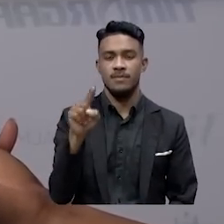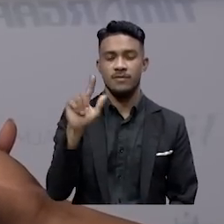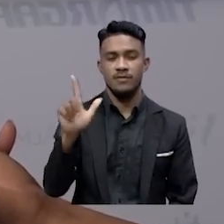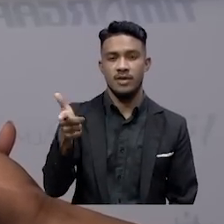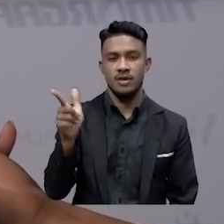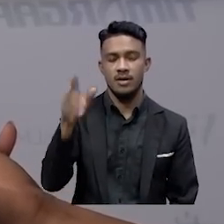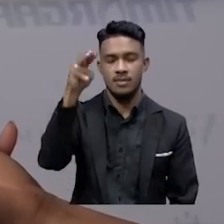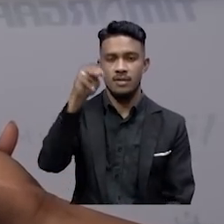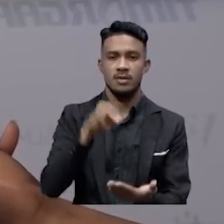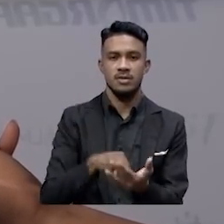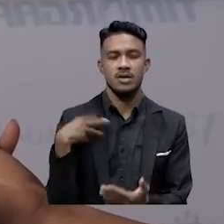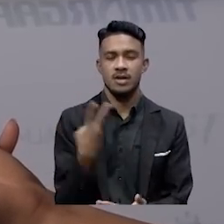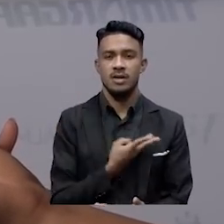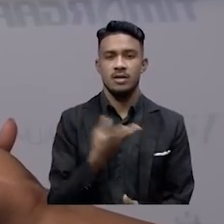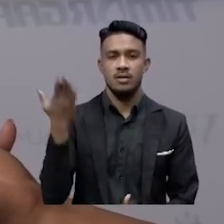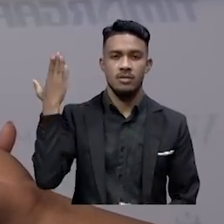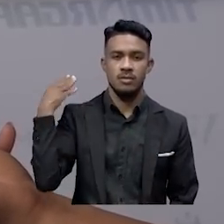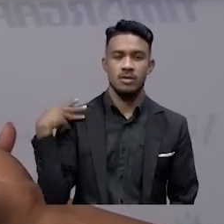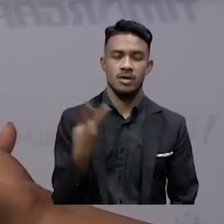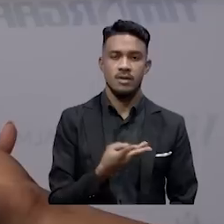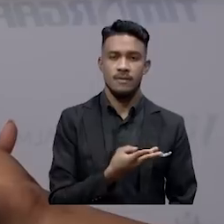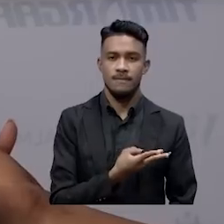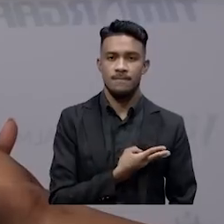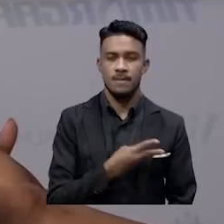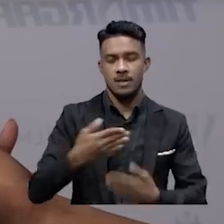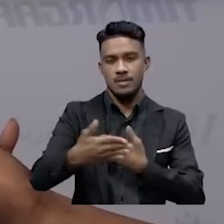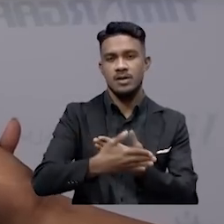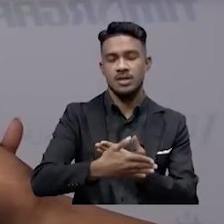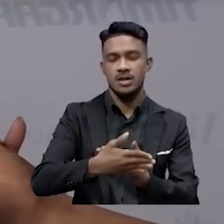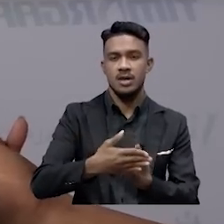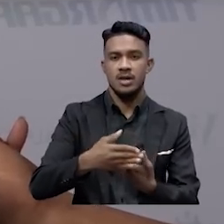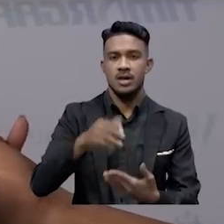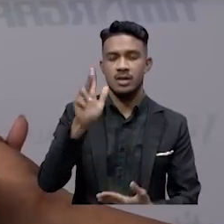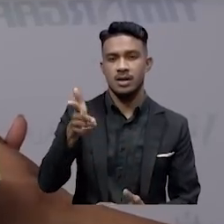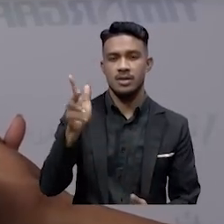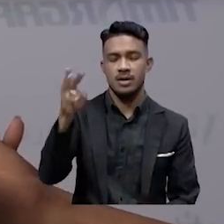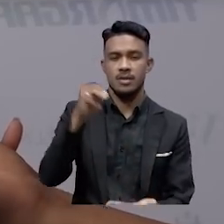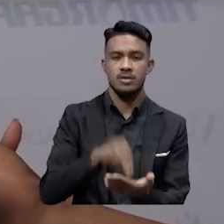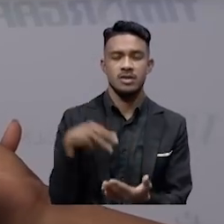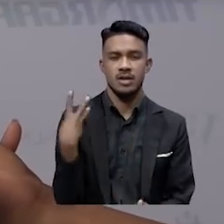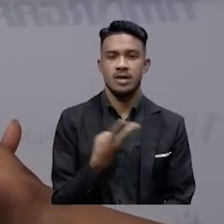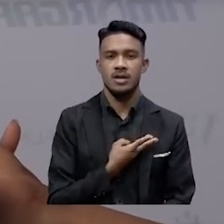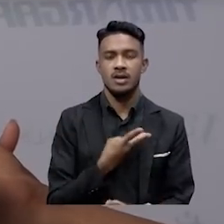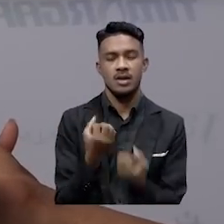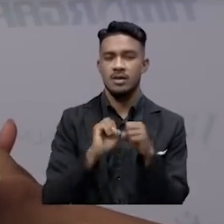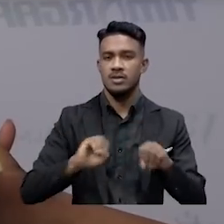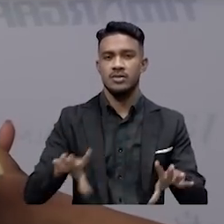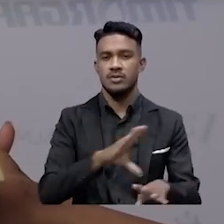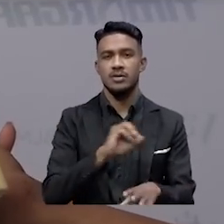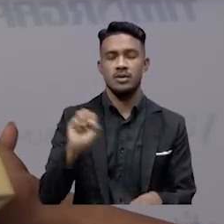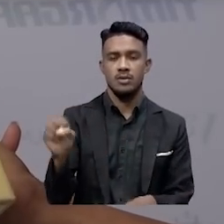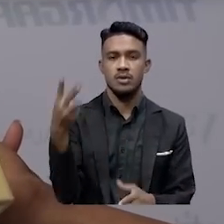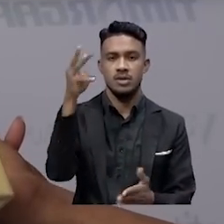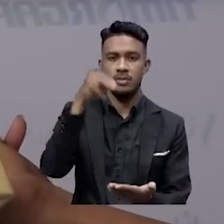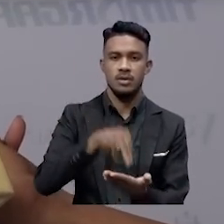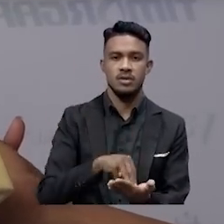quase contribui-se vai undan né quase basic 30 bilhões. Então, ita gasta tia por volta de 12 bilhões ita se restante